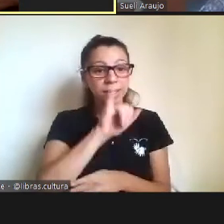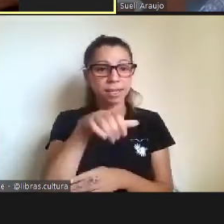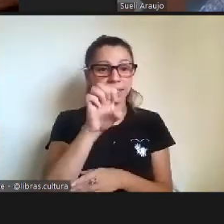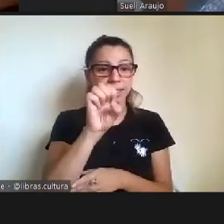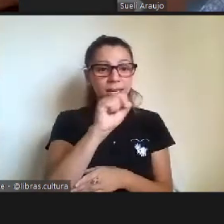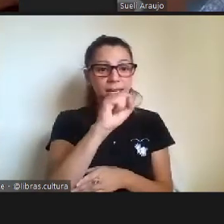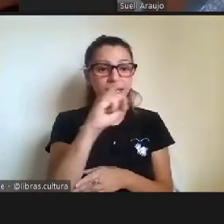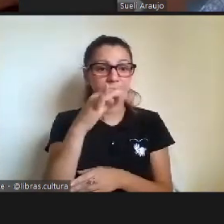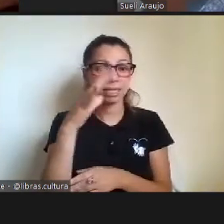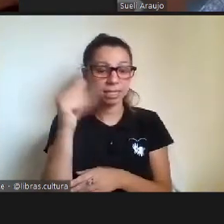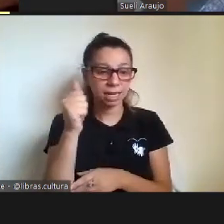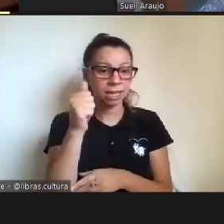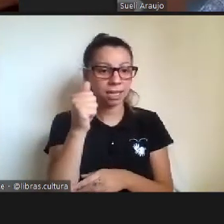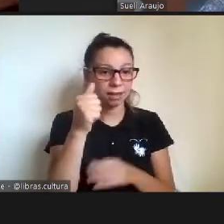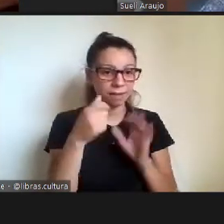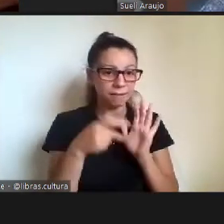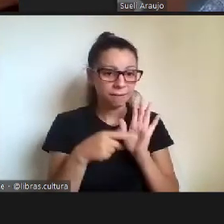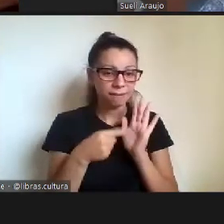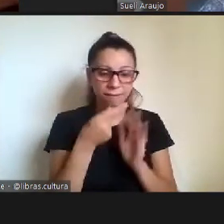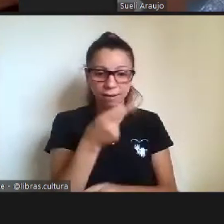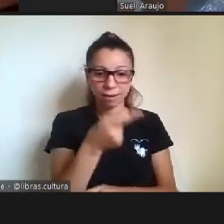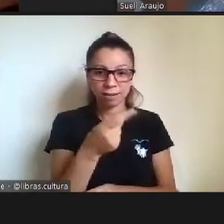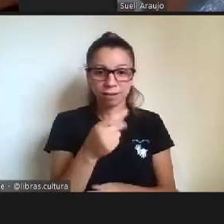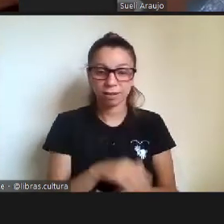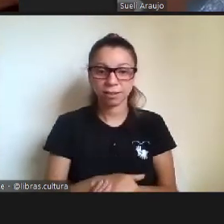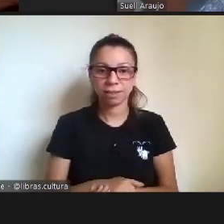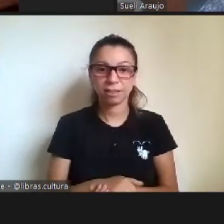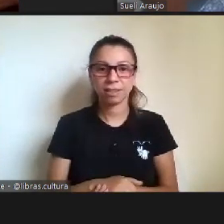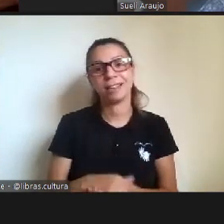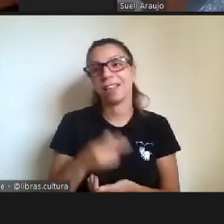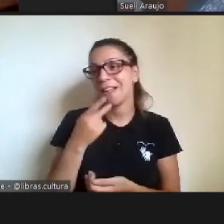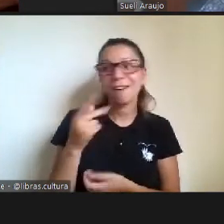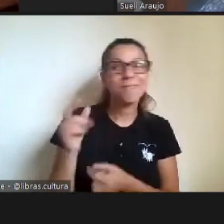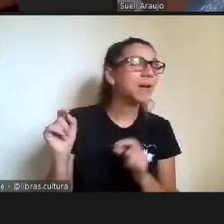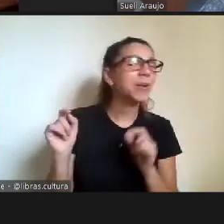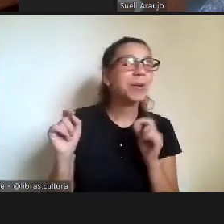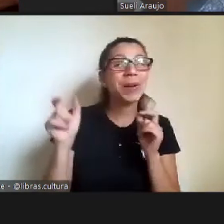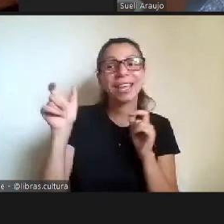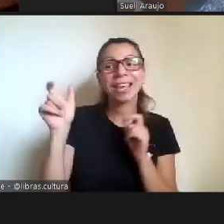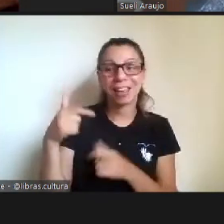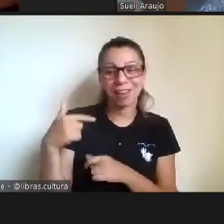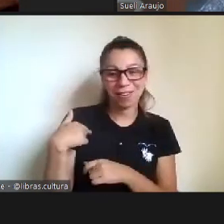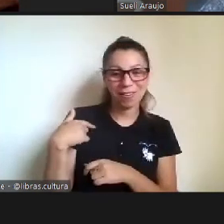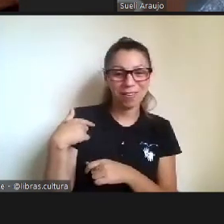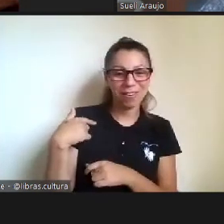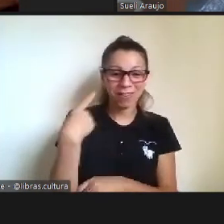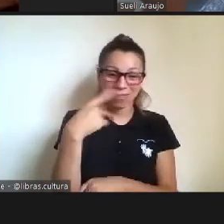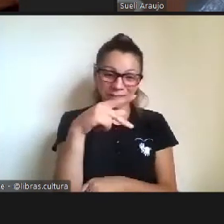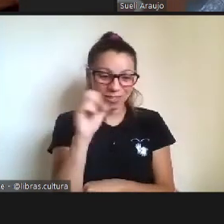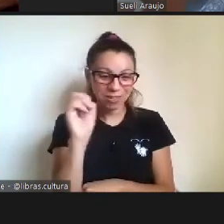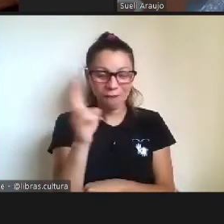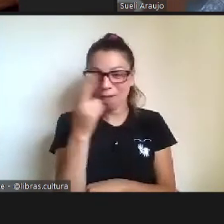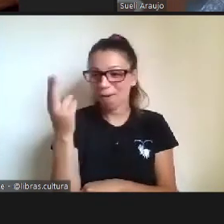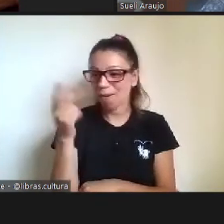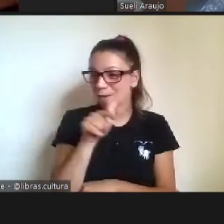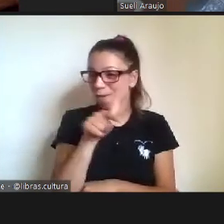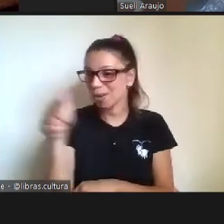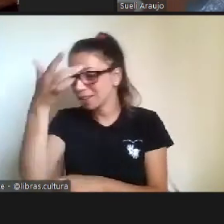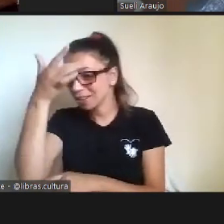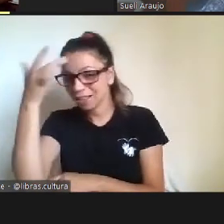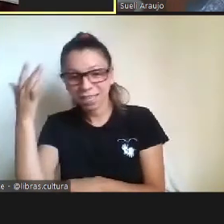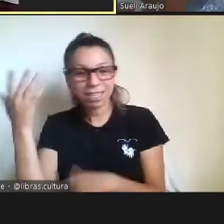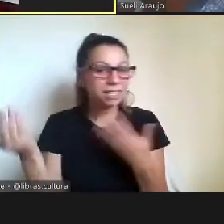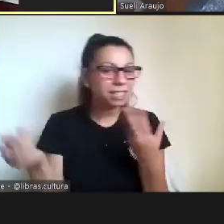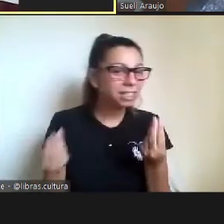A Jéssica, você quer falar agora, se você quiser? Com você ou com as pessoas? Com as pessoas, você quer trocar com essa inquietação que o Sueli jogou